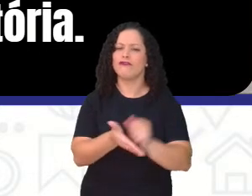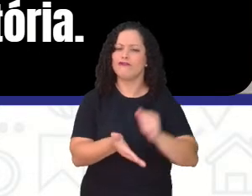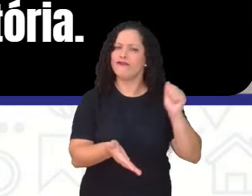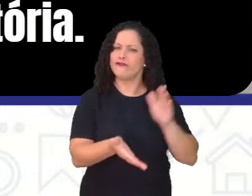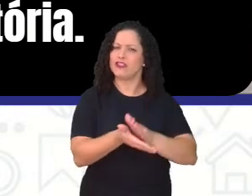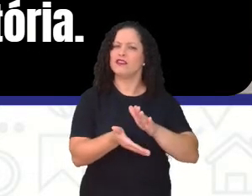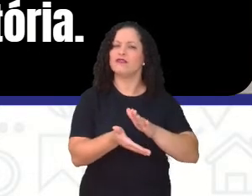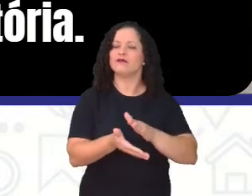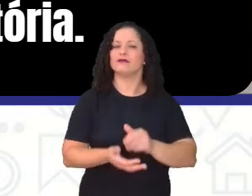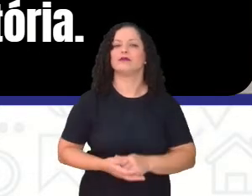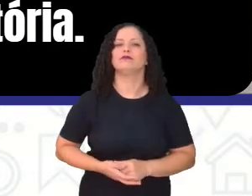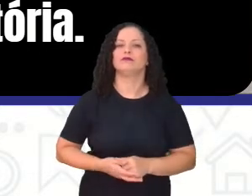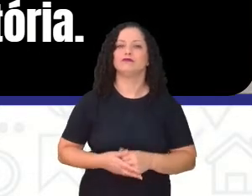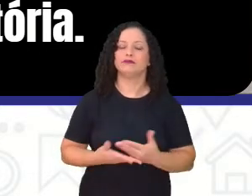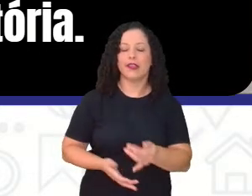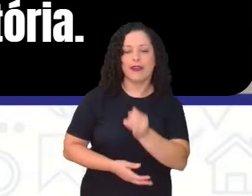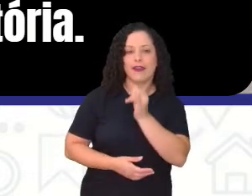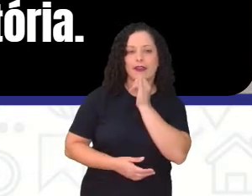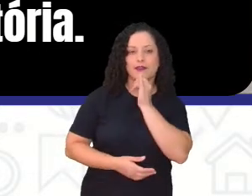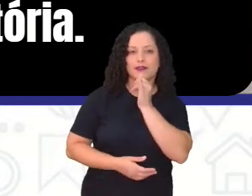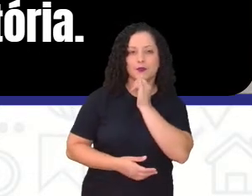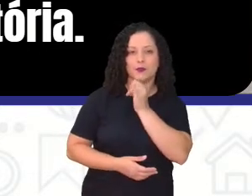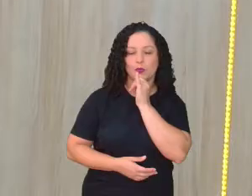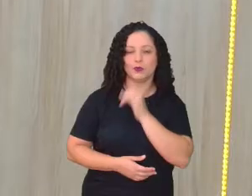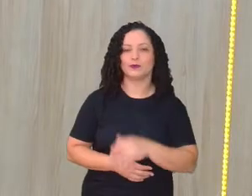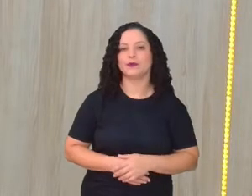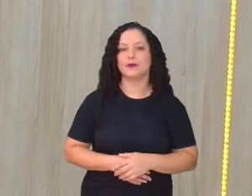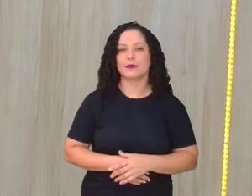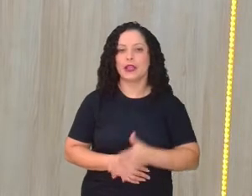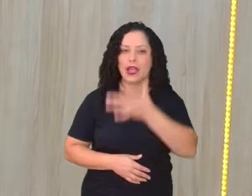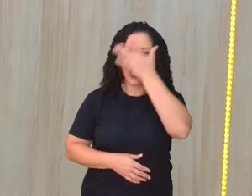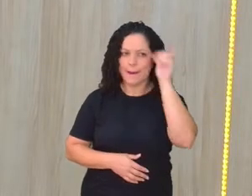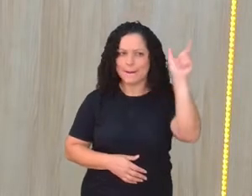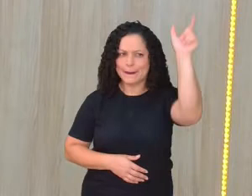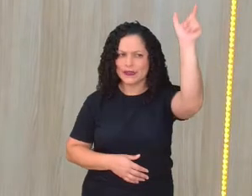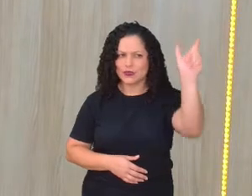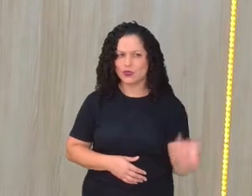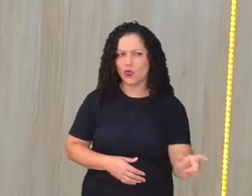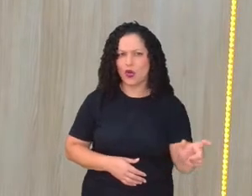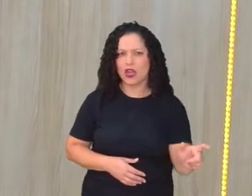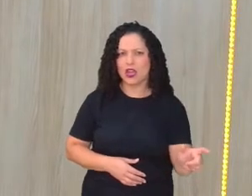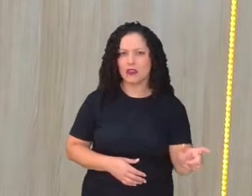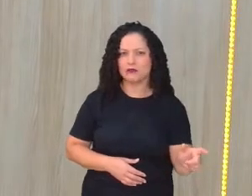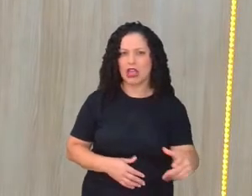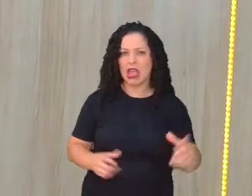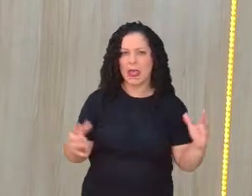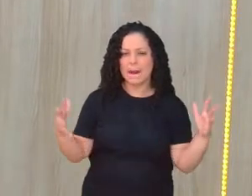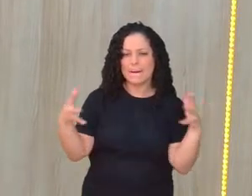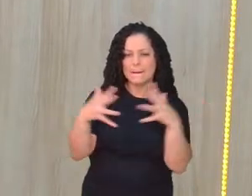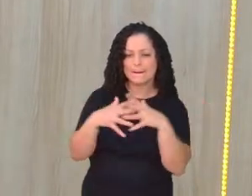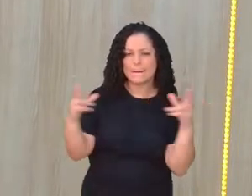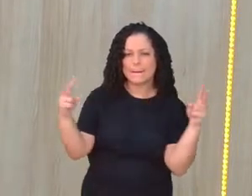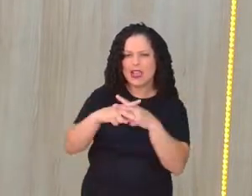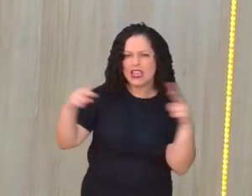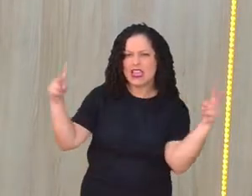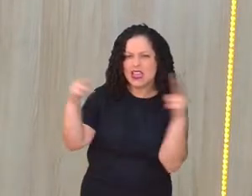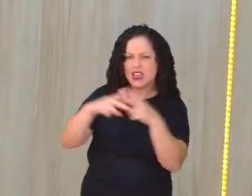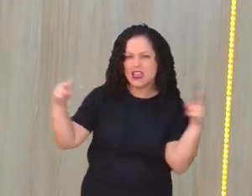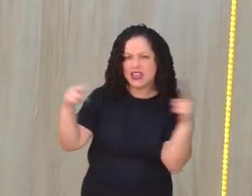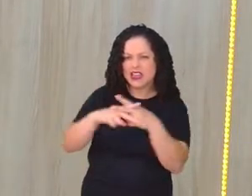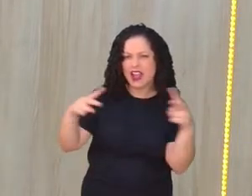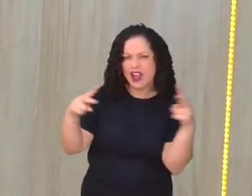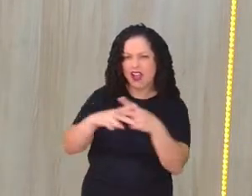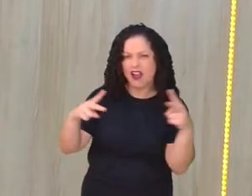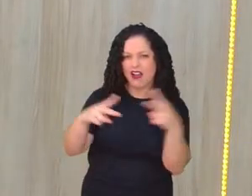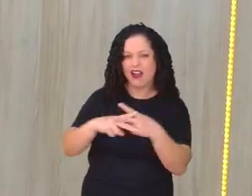dente. Famoso. Então, se alguém, pronto, a professora Vanessa entrasse num fight ali com alguém e naquela briga